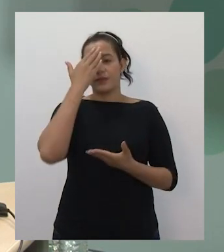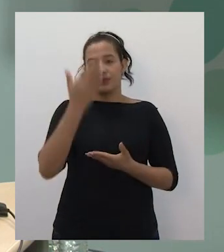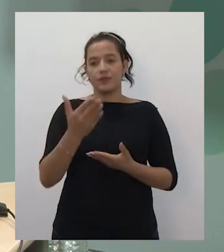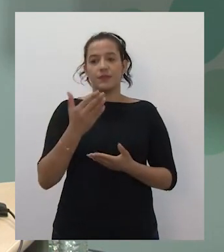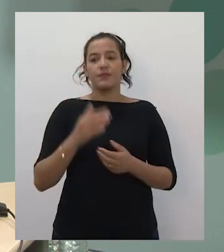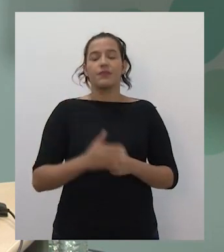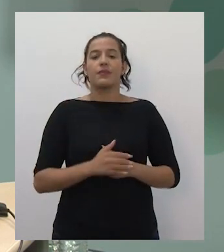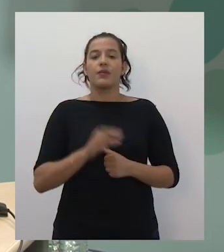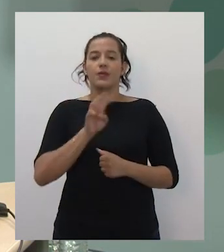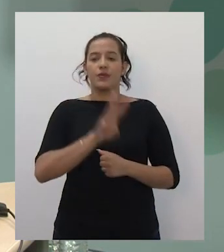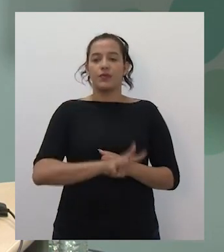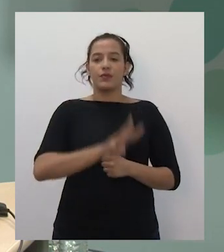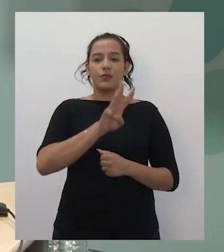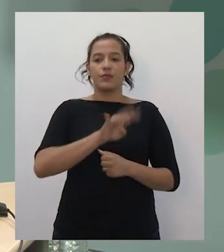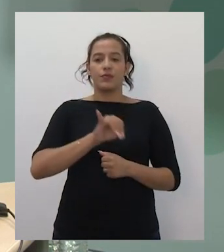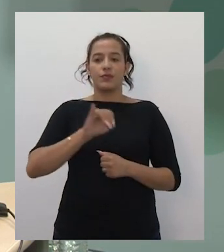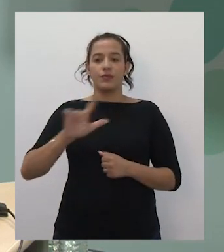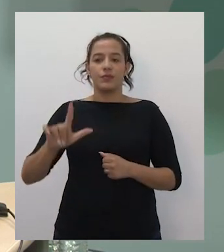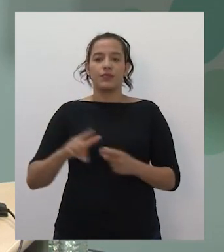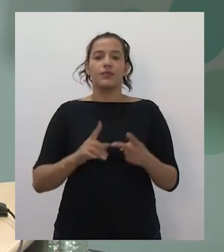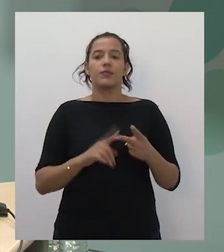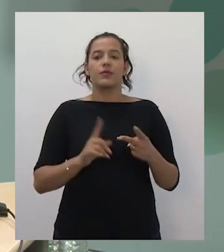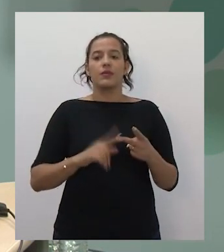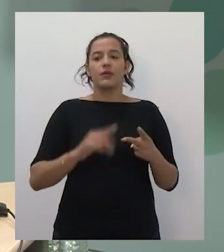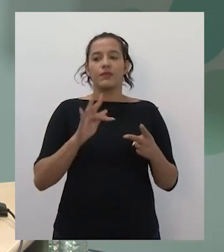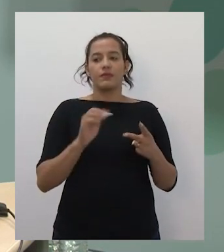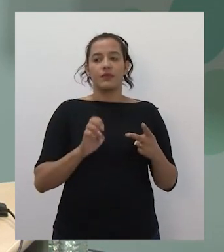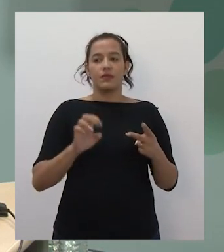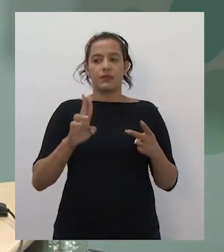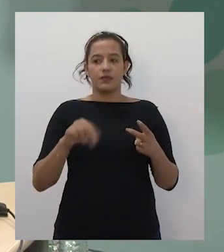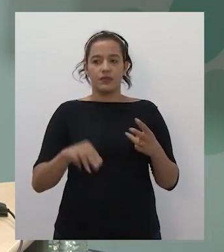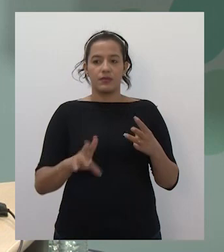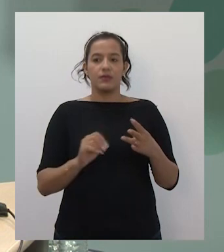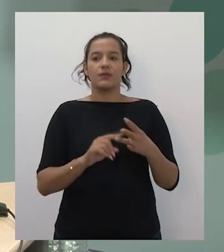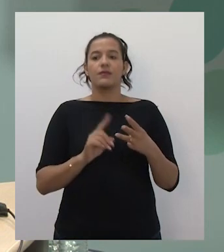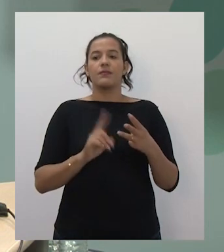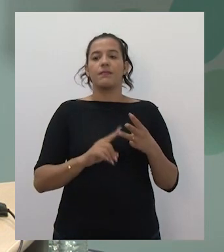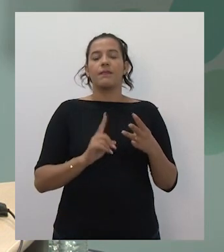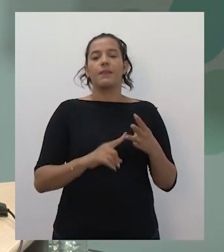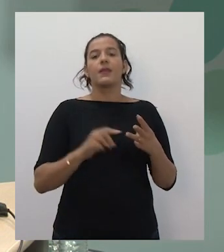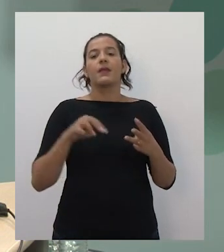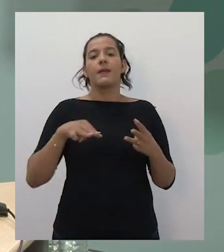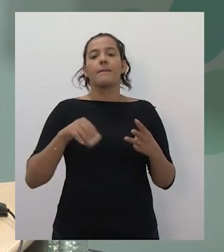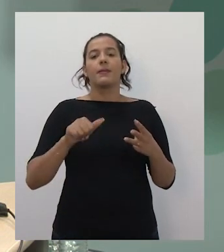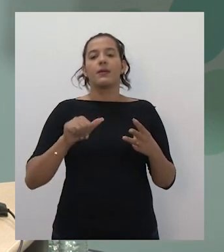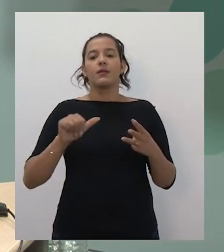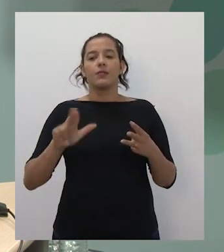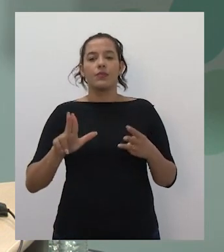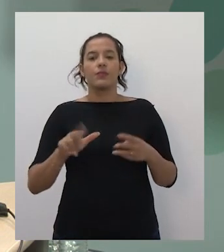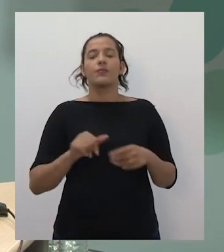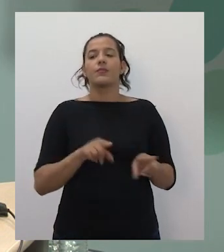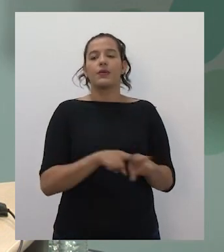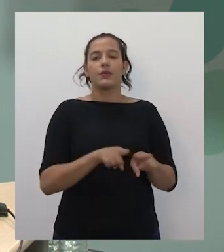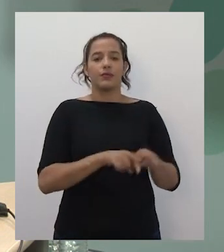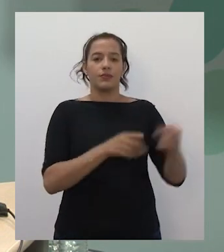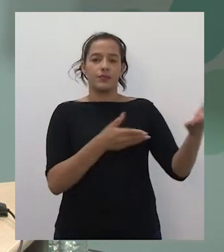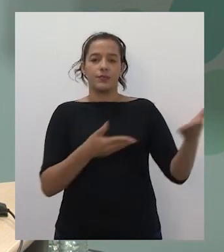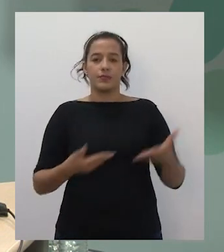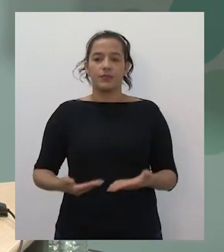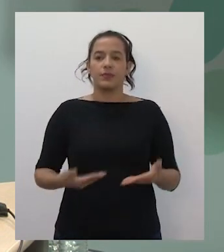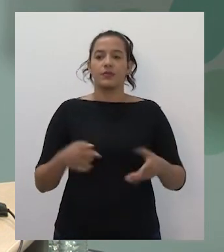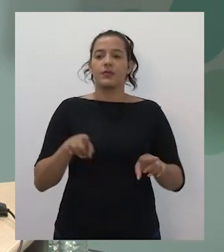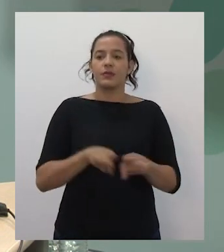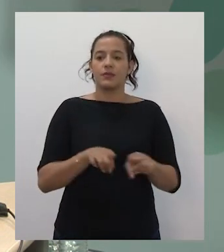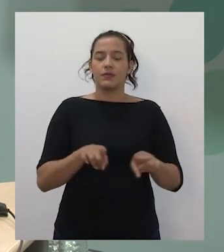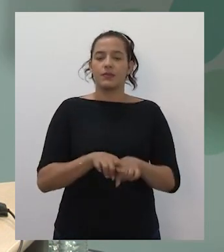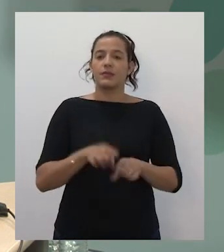agradeço também a Malu, a Maria Fernanda, tá? Mas chamo aqui também para a nossa roda de conversa alguém também para